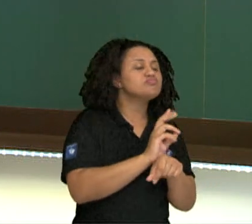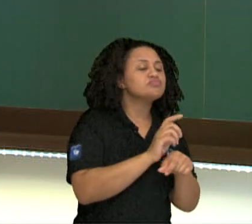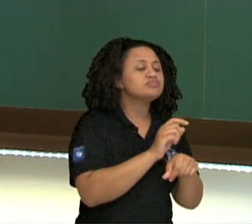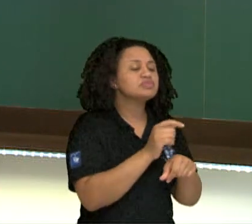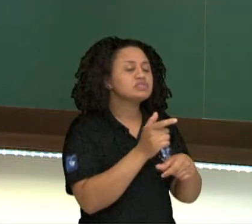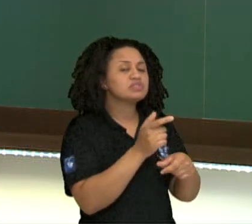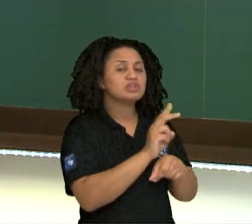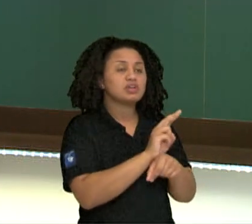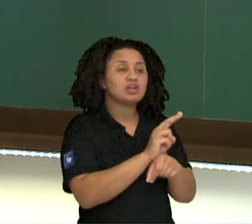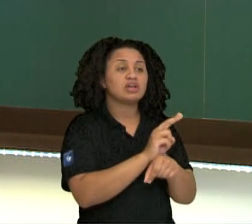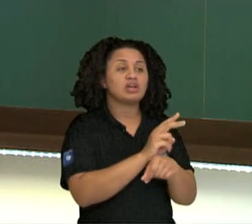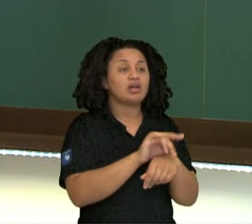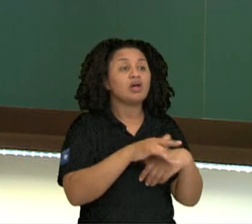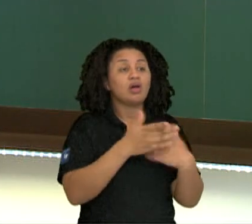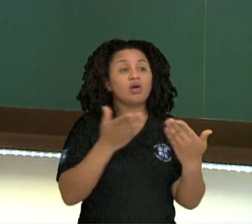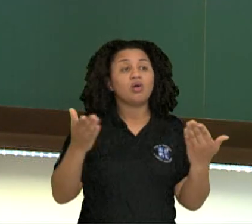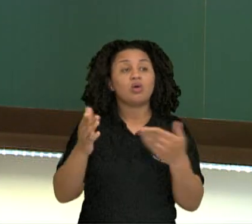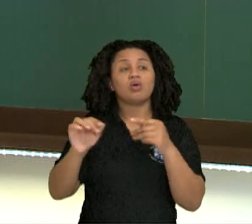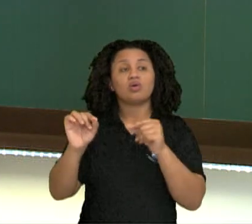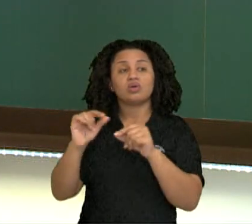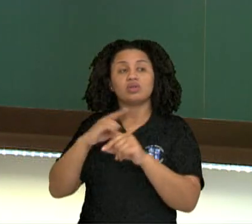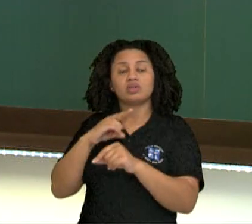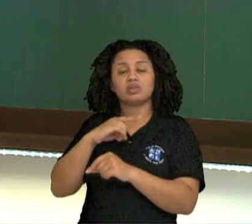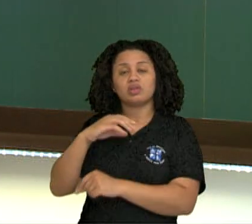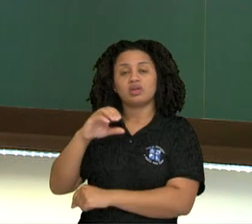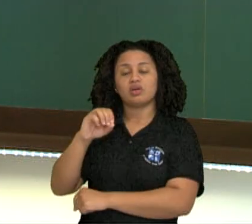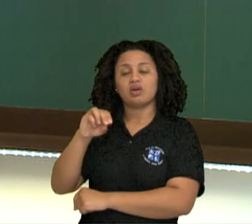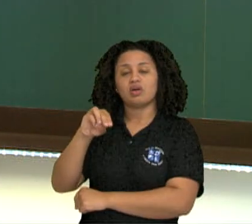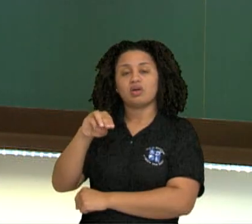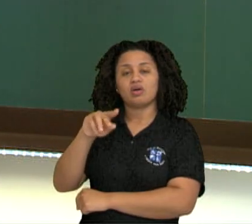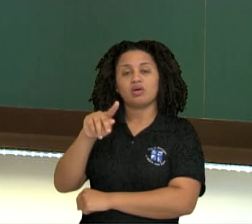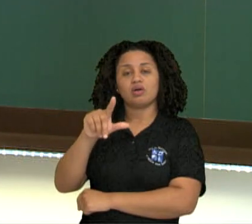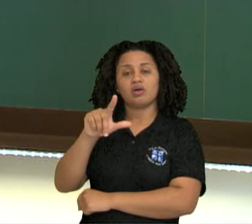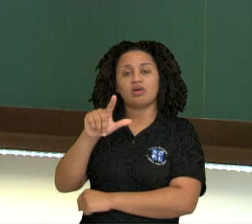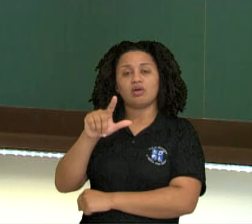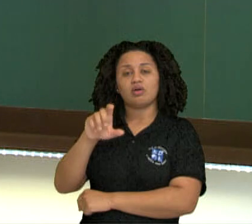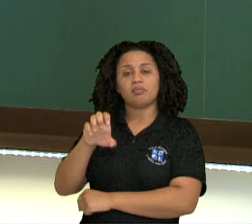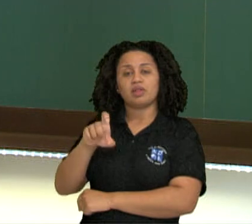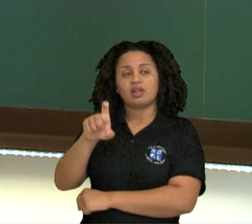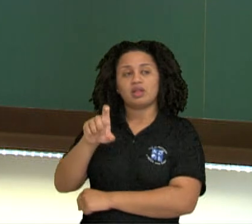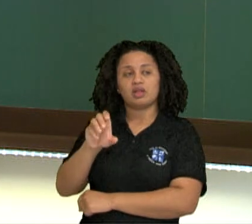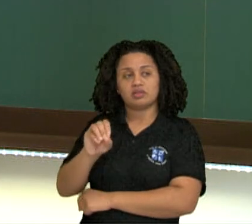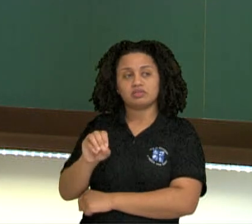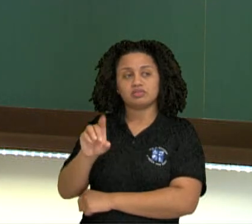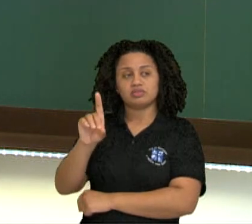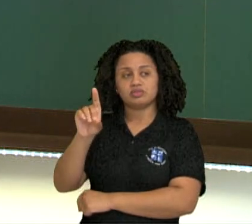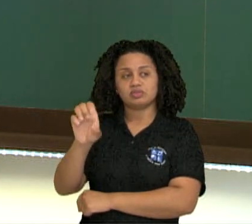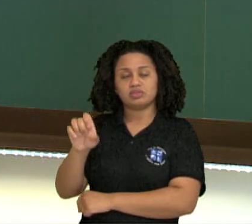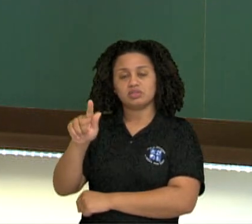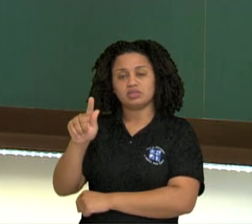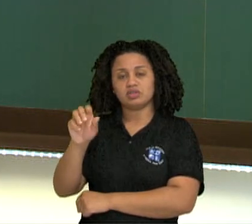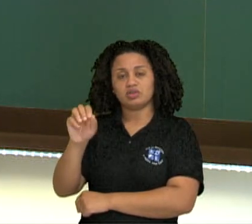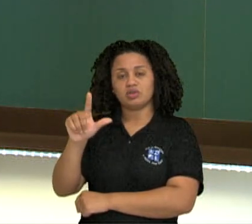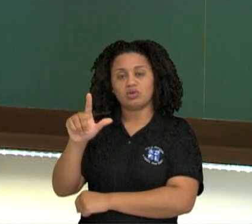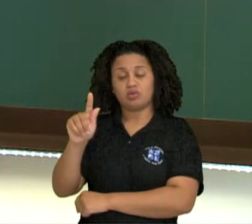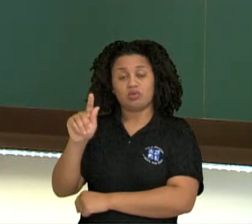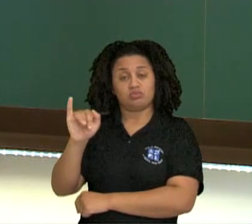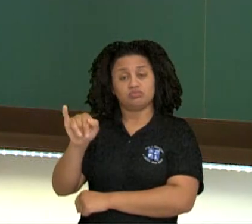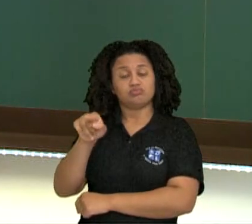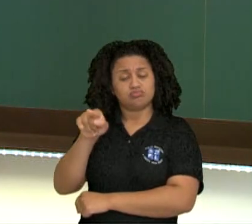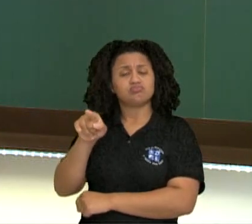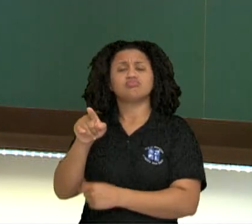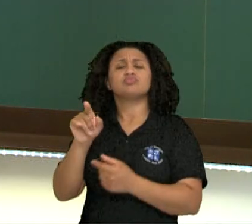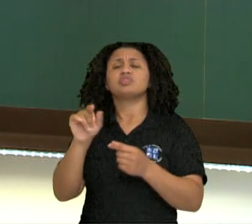Complexo de golgi que tem hoje uma nomenclatura chamada complexo golgiense vai ver em vários livros escrito complexo golgiense